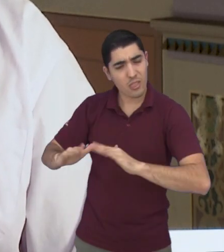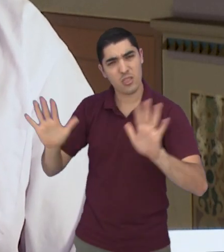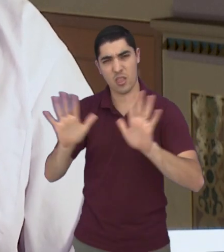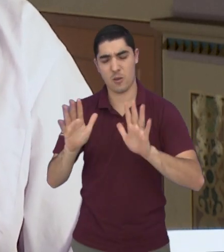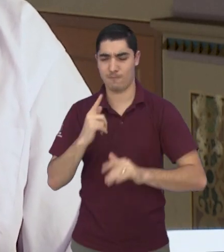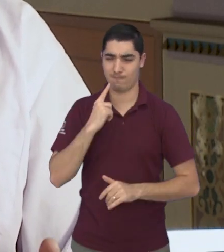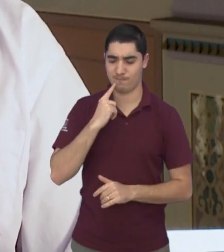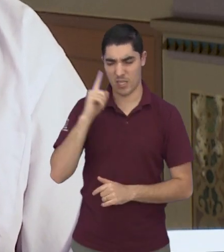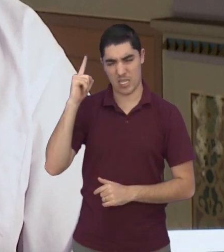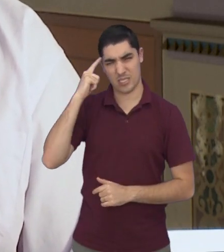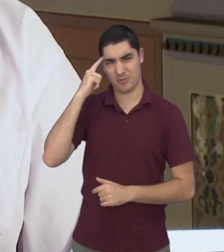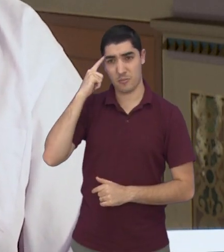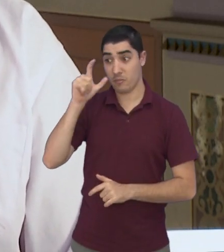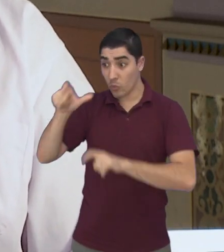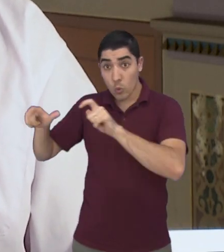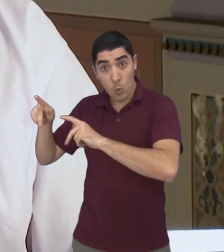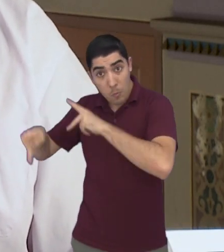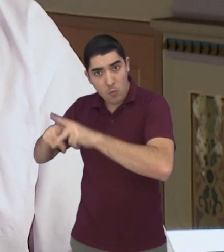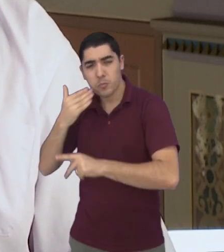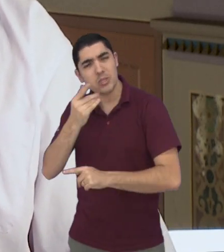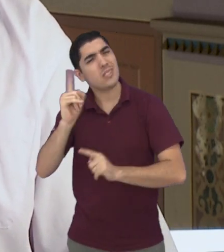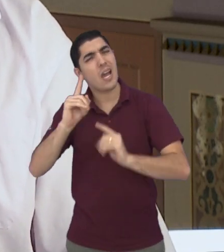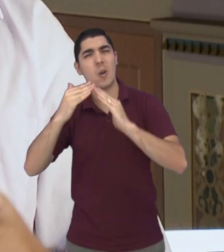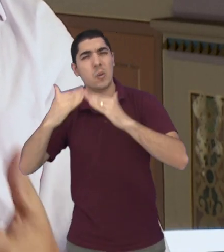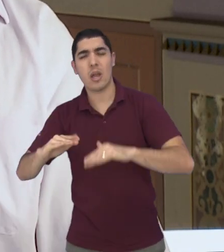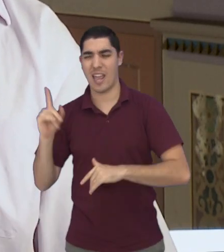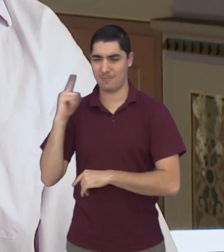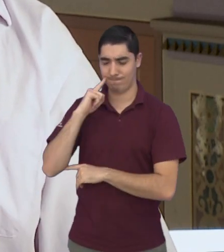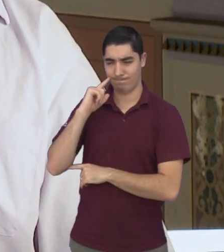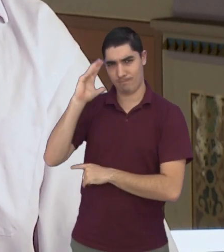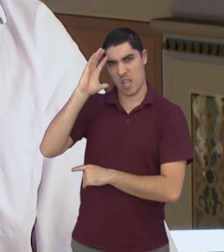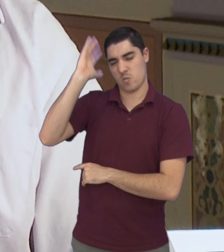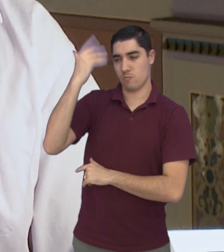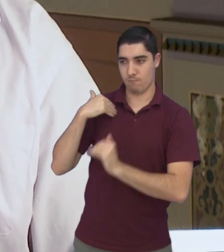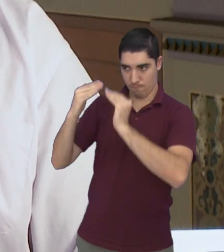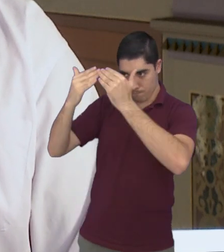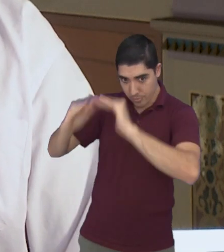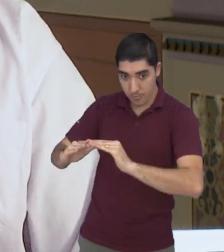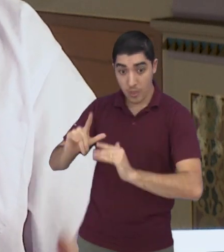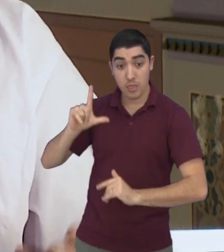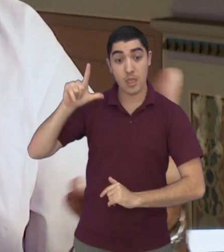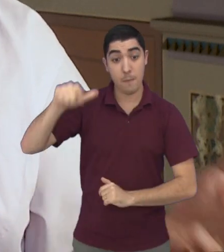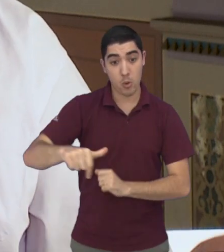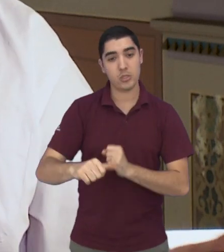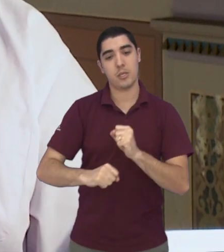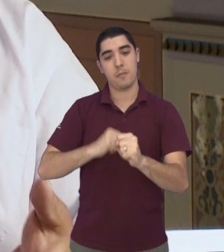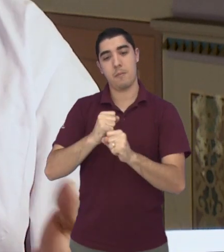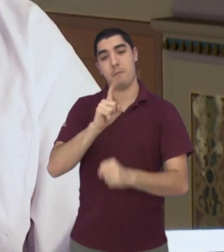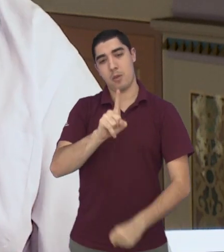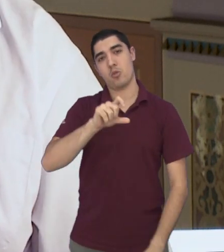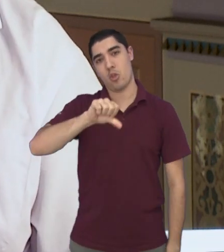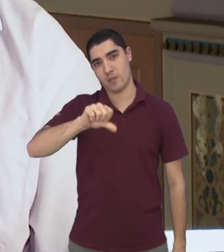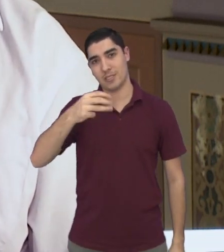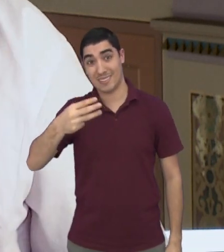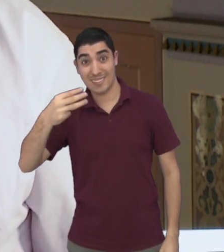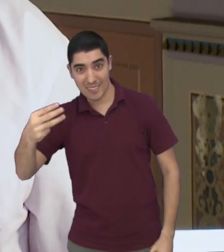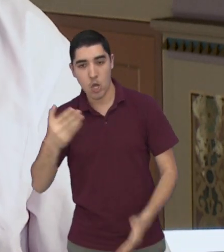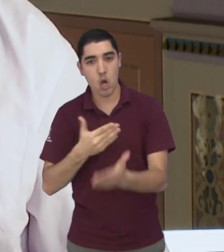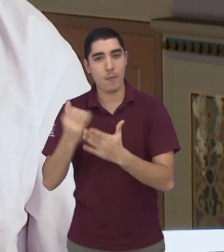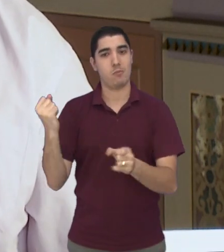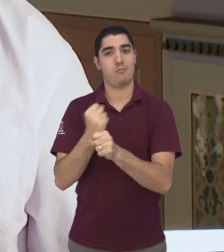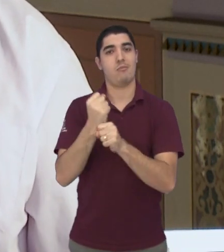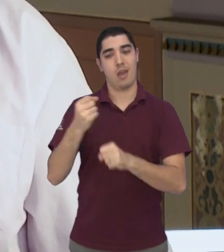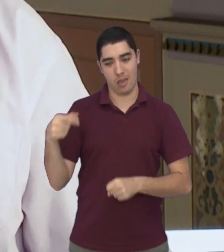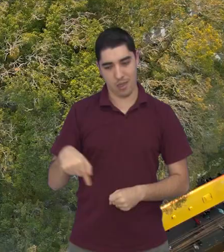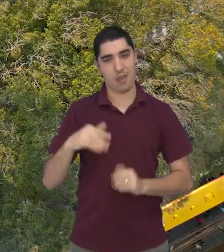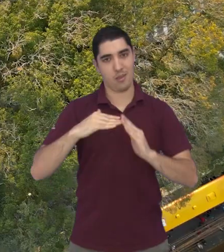demolir a segunda igreja matriz e a partir de 1933 a construção dessa atual onde nós estamos, o marco